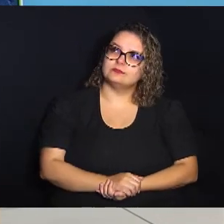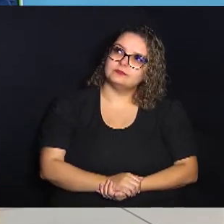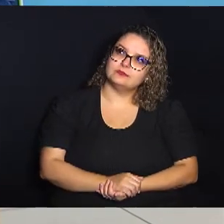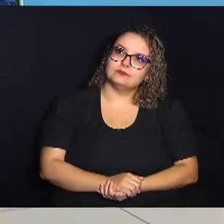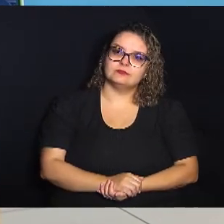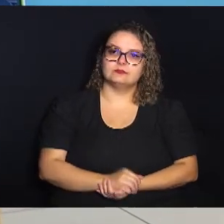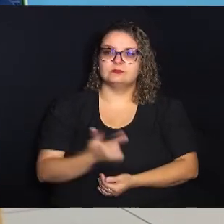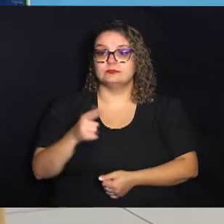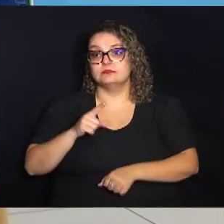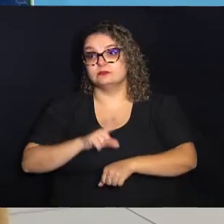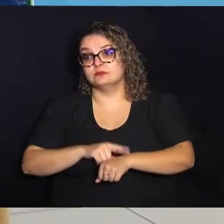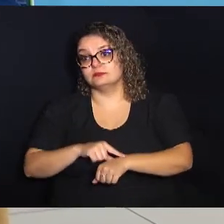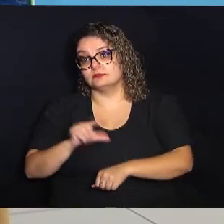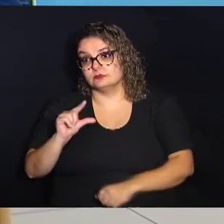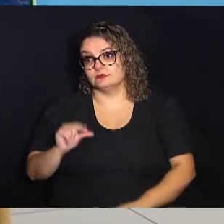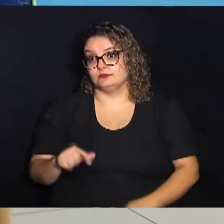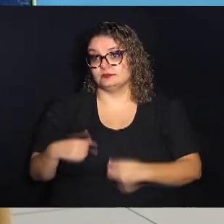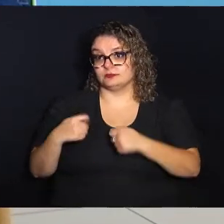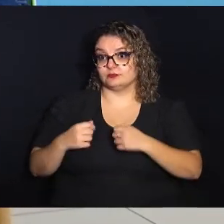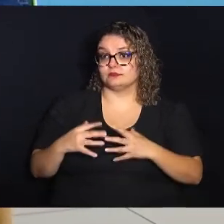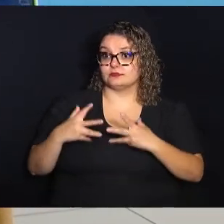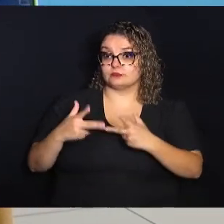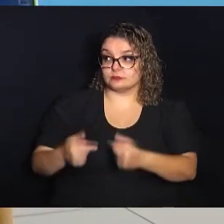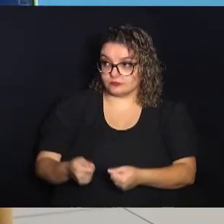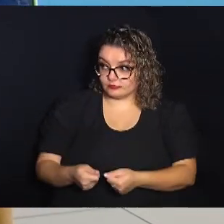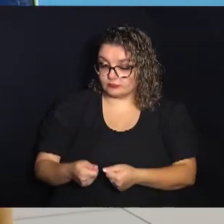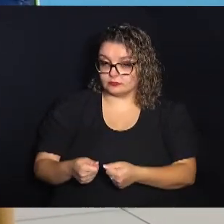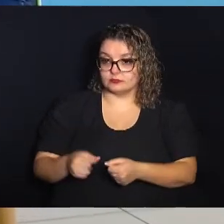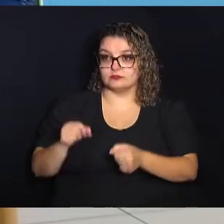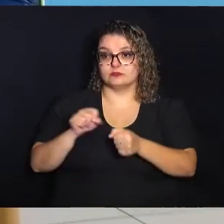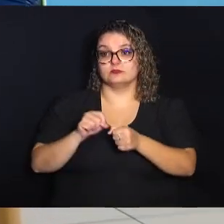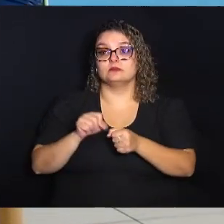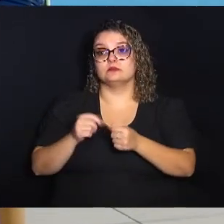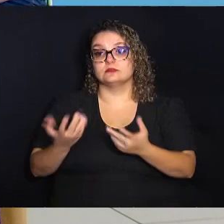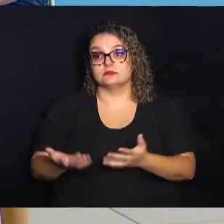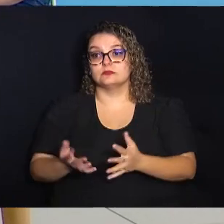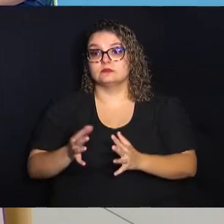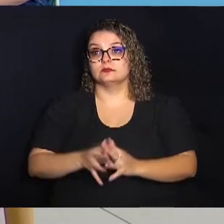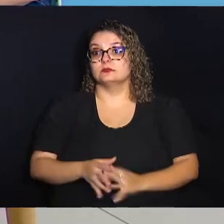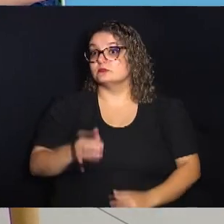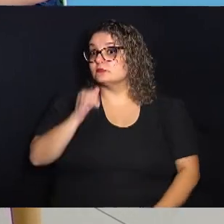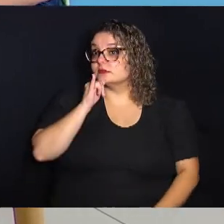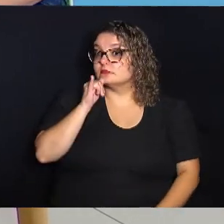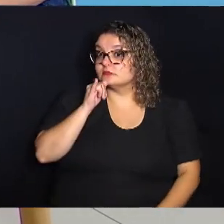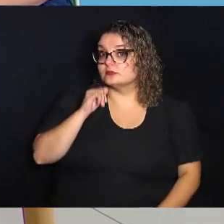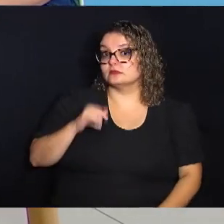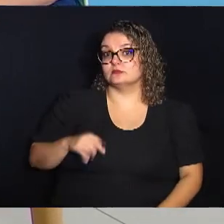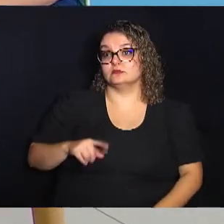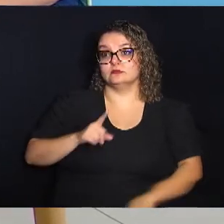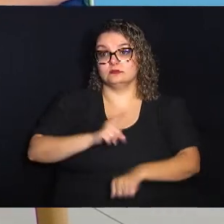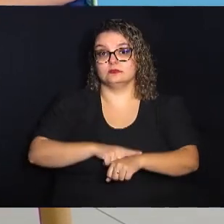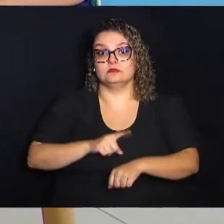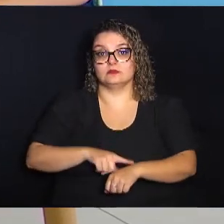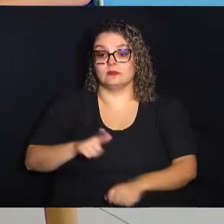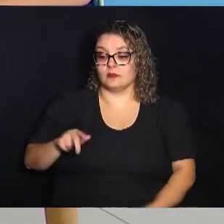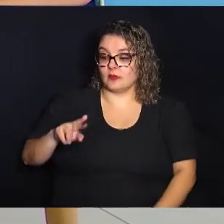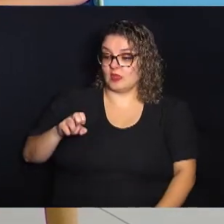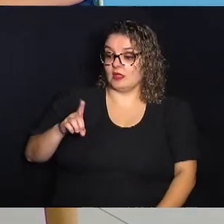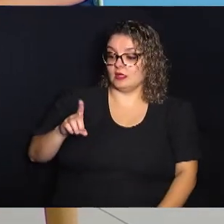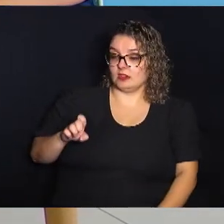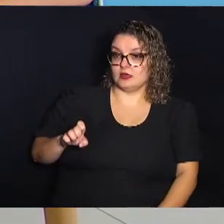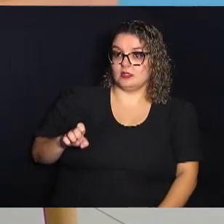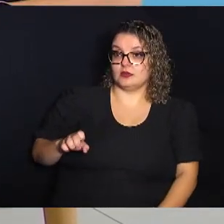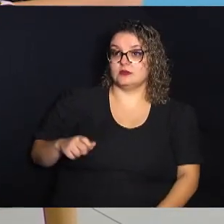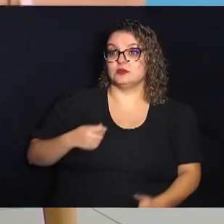Olha, não tem um tempo mínimo, precisa olhar tudo aquilo que você precisa fazer, né? Então olhar, por exemplo, a grade de aulas, né, que o